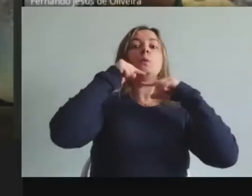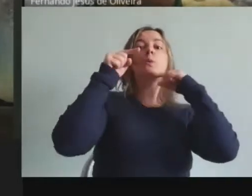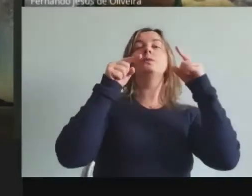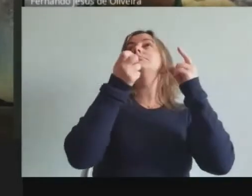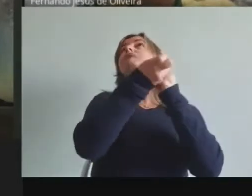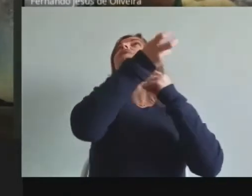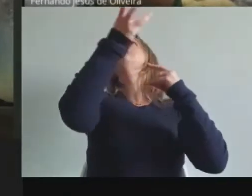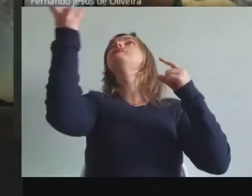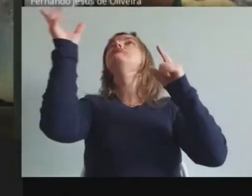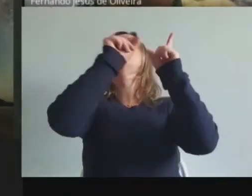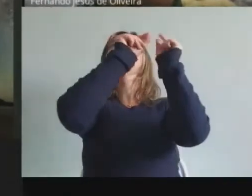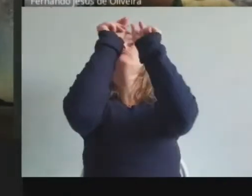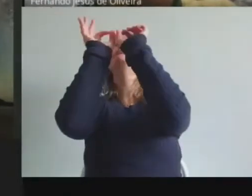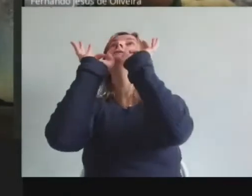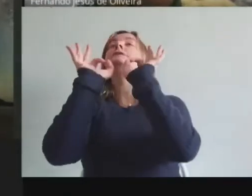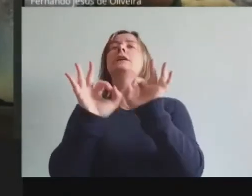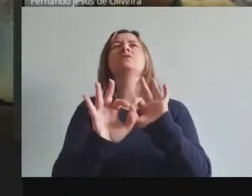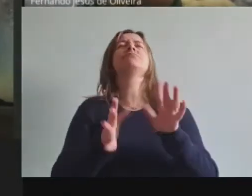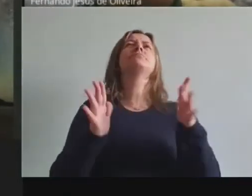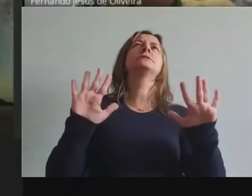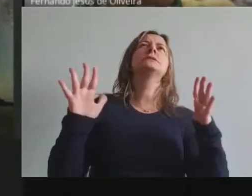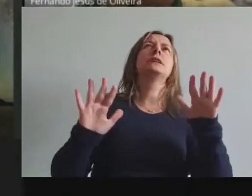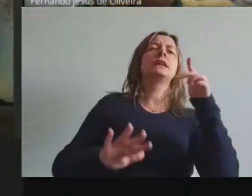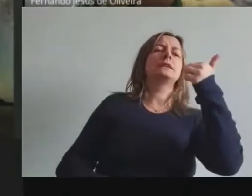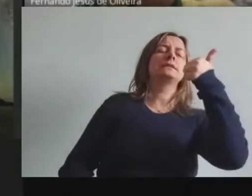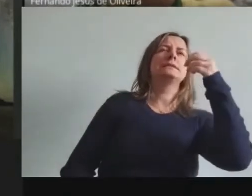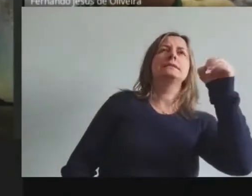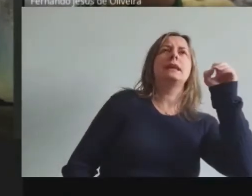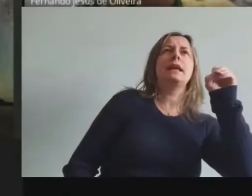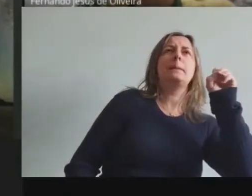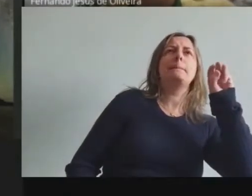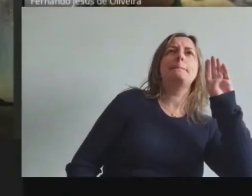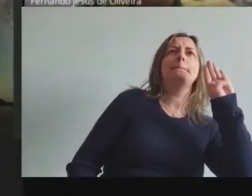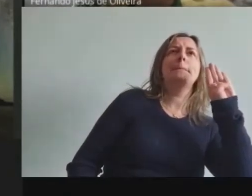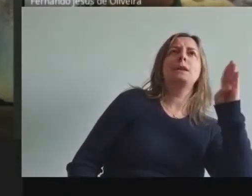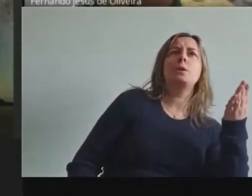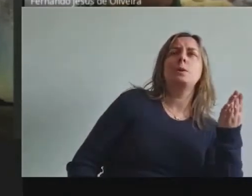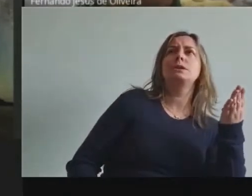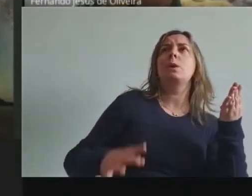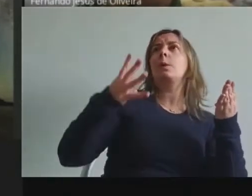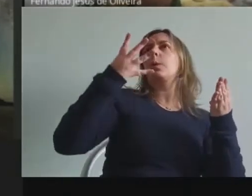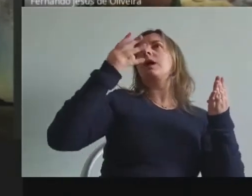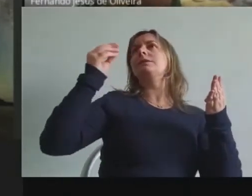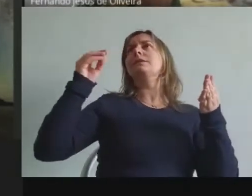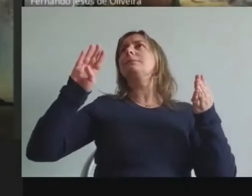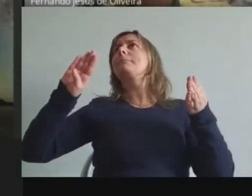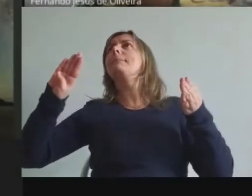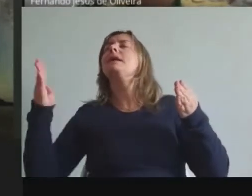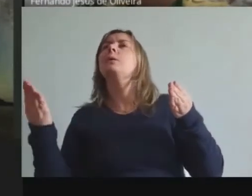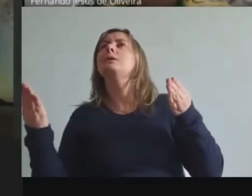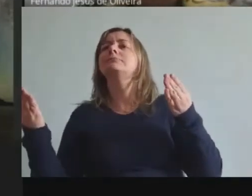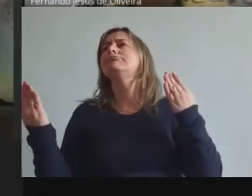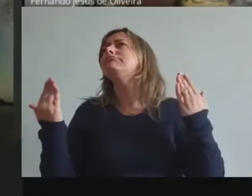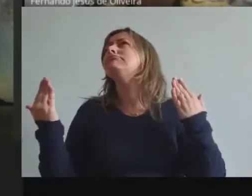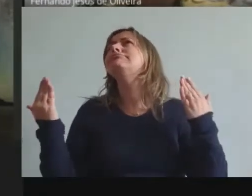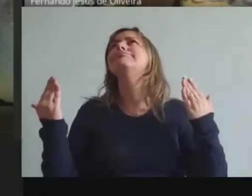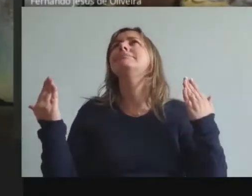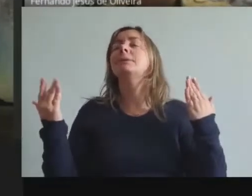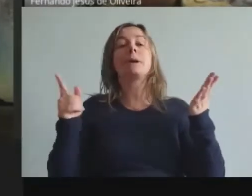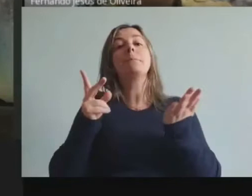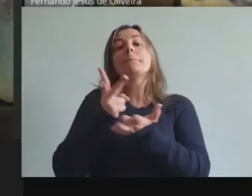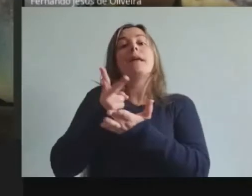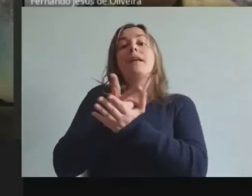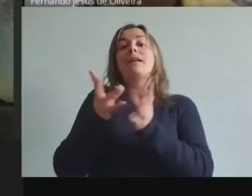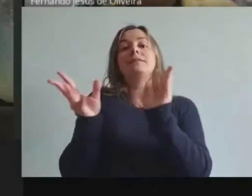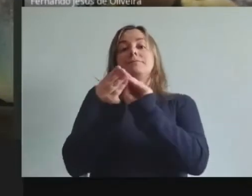dúvida ser grande, né? Entre 100 bilhões e 400 bilhões é muita coisa, mas a ordem de grandeza é a mesma.